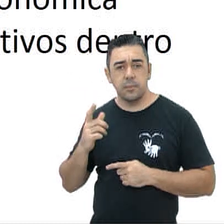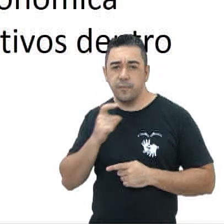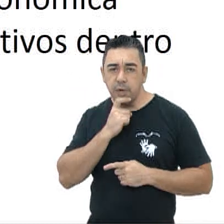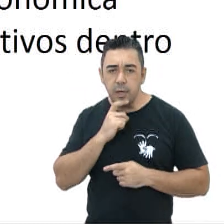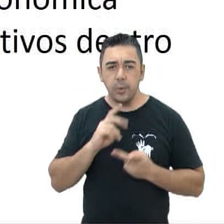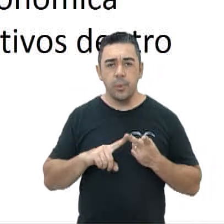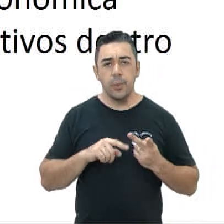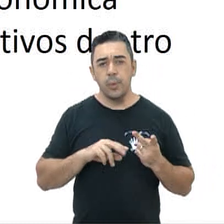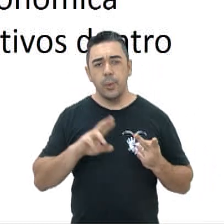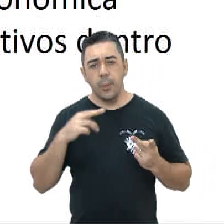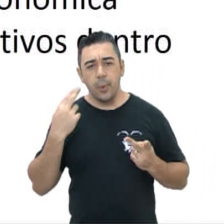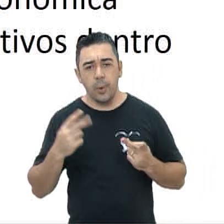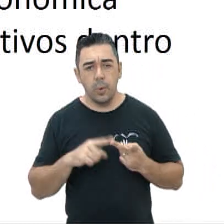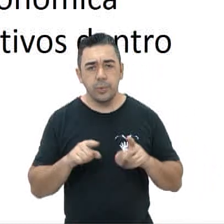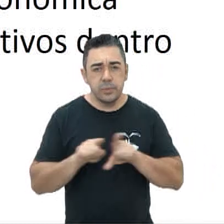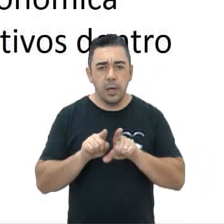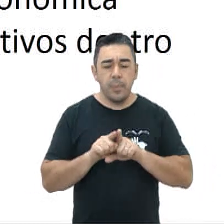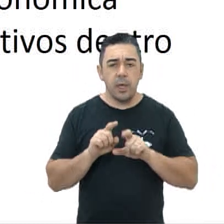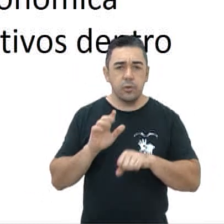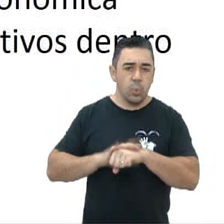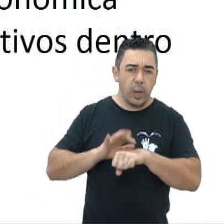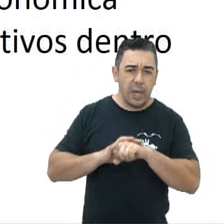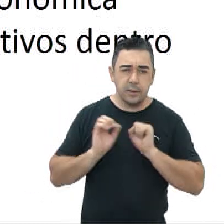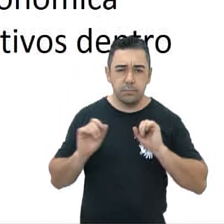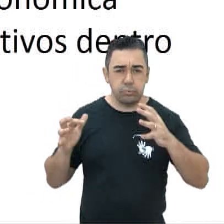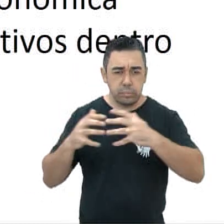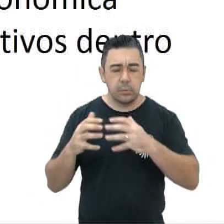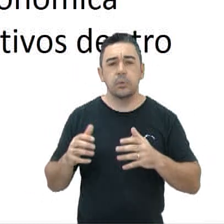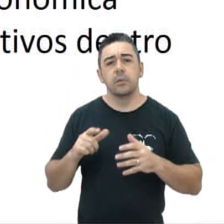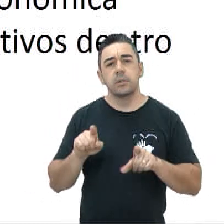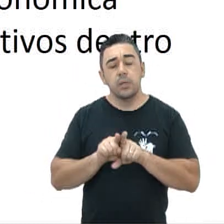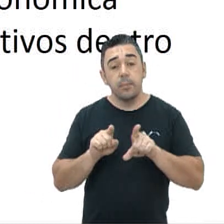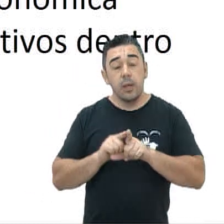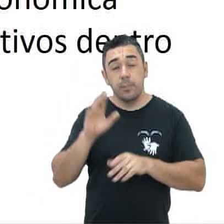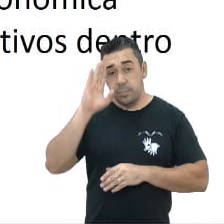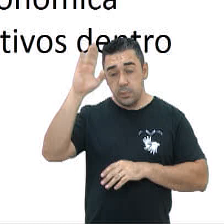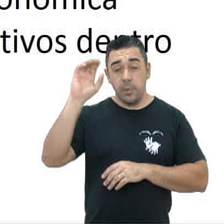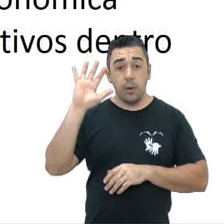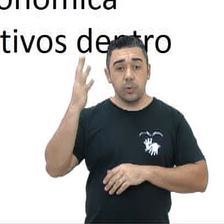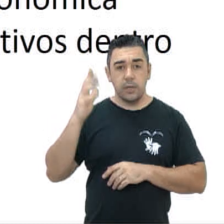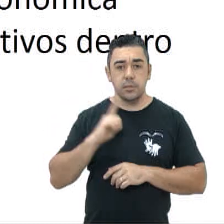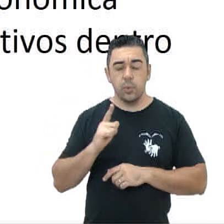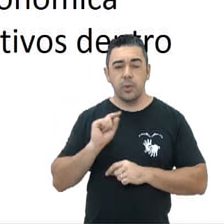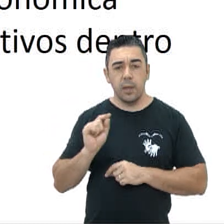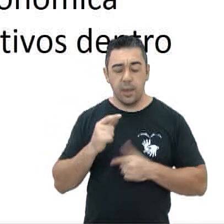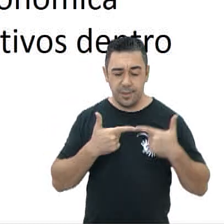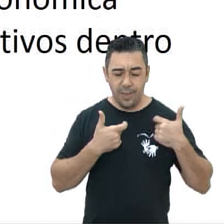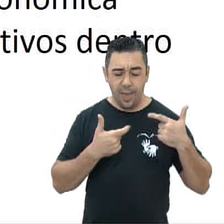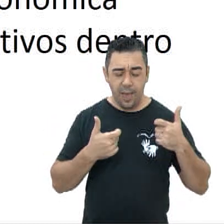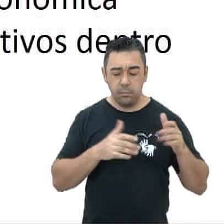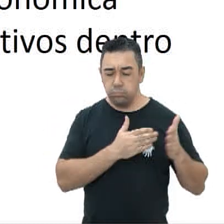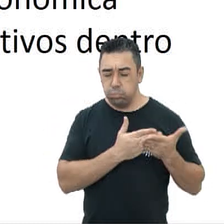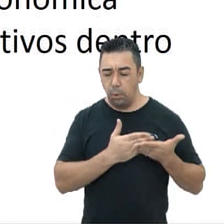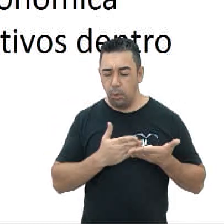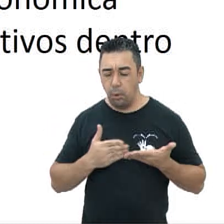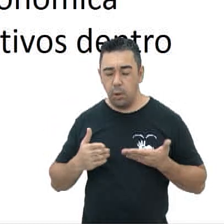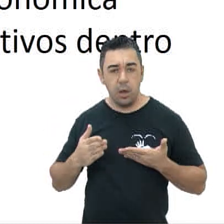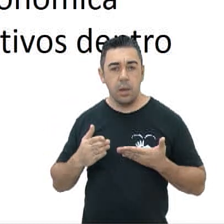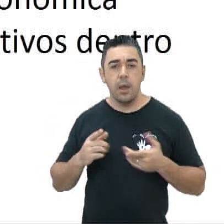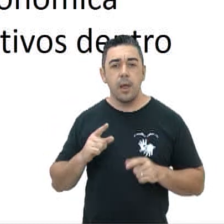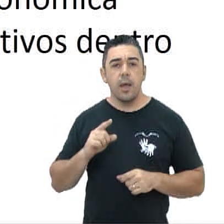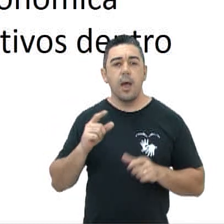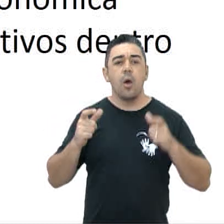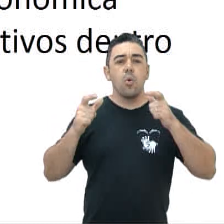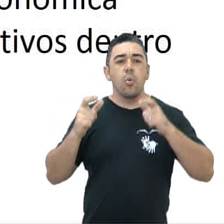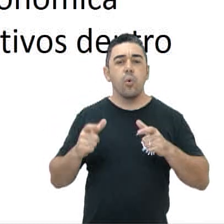estruturais, né? De pandemias e esse tipo de coisa. Um dos principais motivos dessa longa guerra foi a disputa pela região de